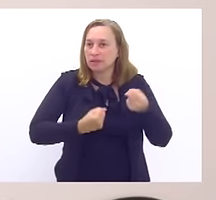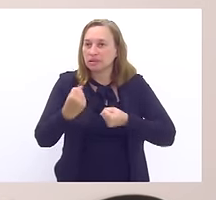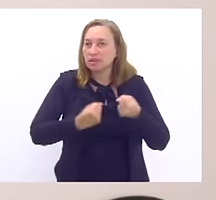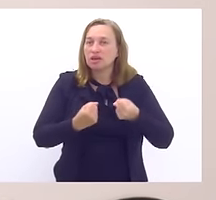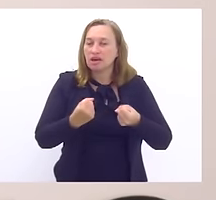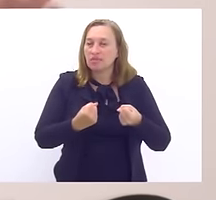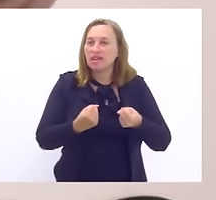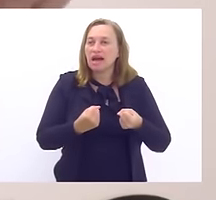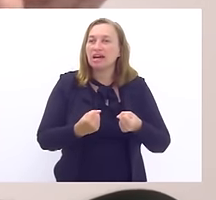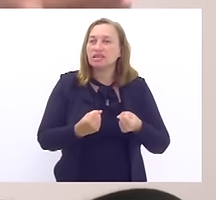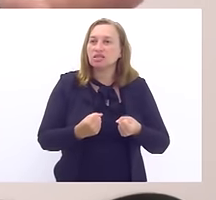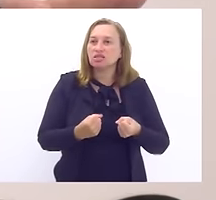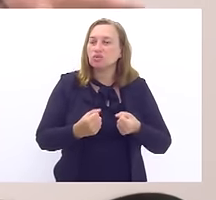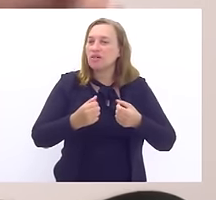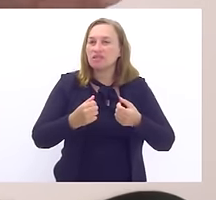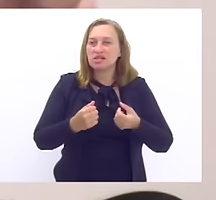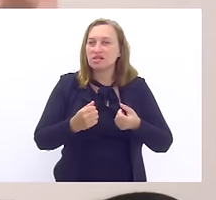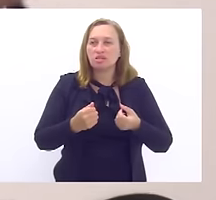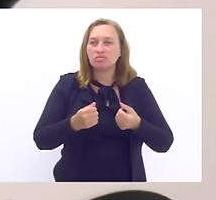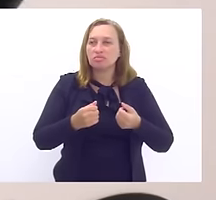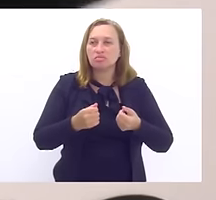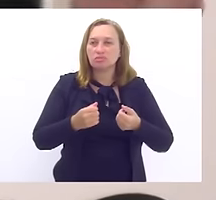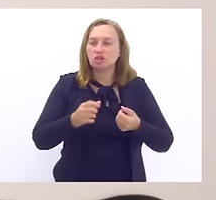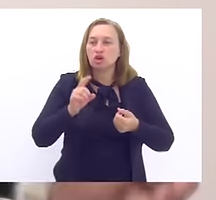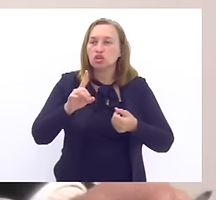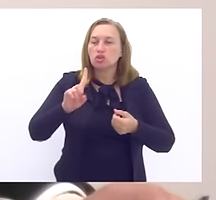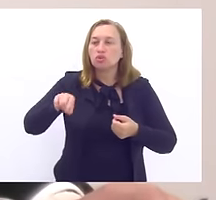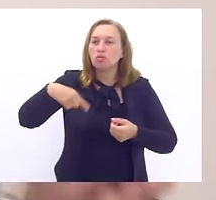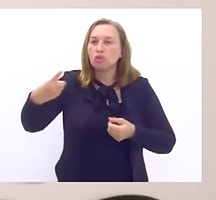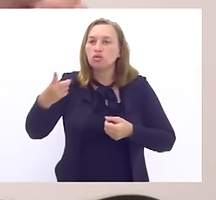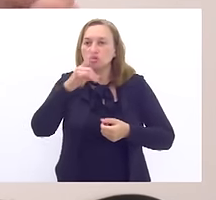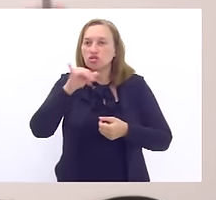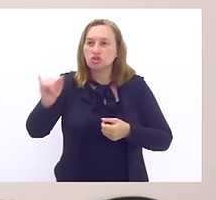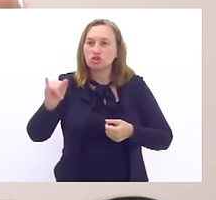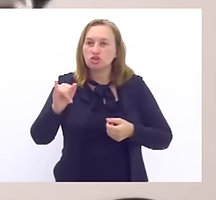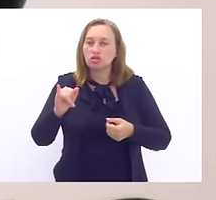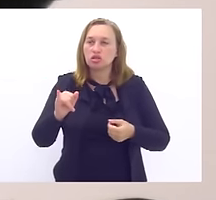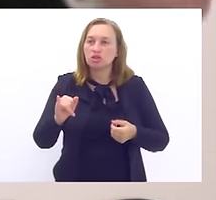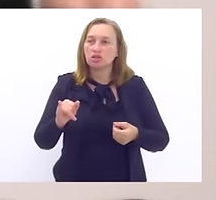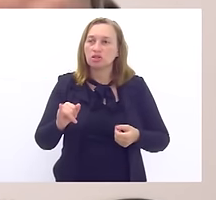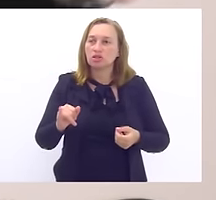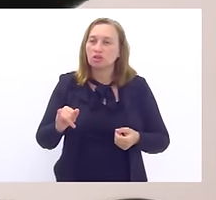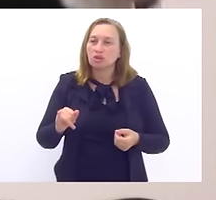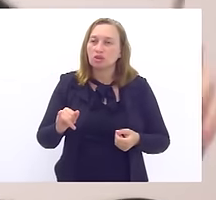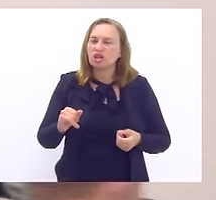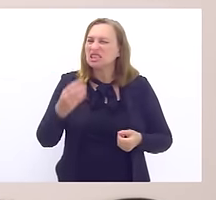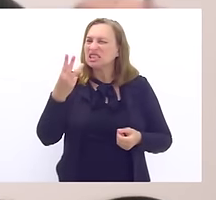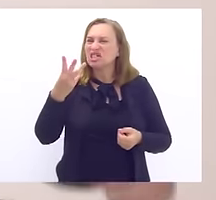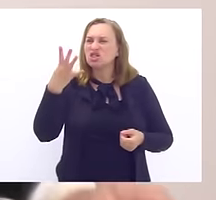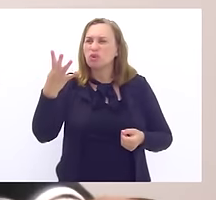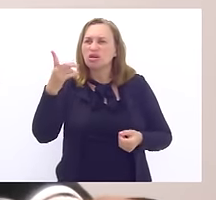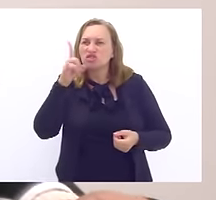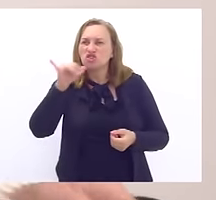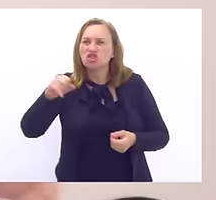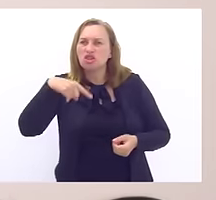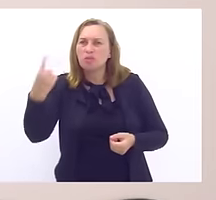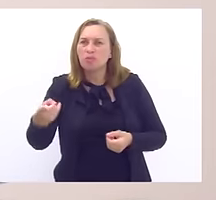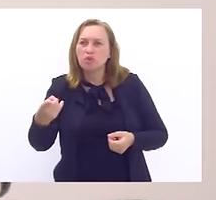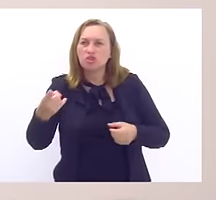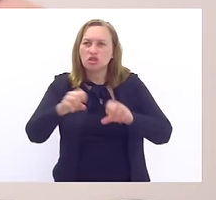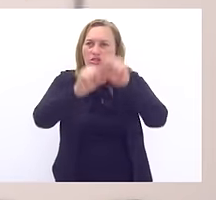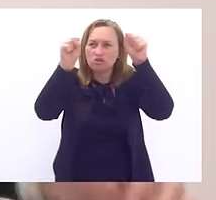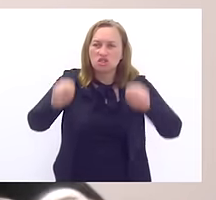retido e nem sabe para onde vai ela só vai saber no dia seguinte quando ela sai no sistema no dia seguinte não três quatro dias depois quando ela lançada no sistema